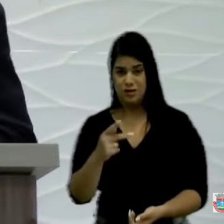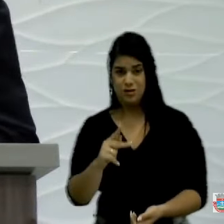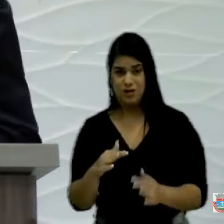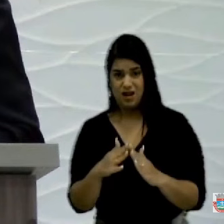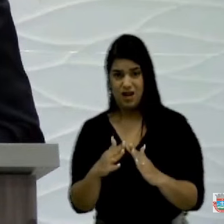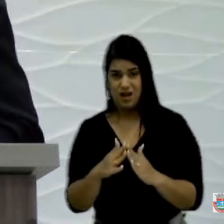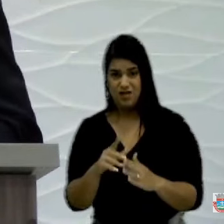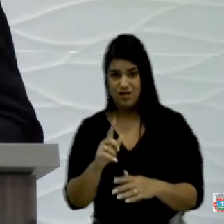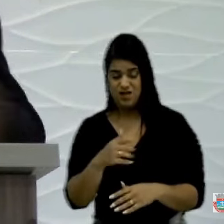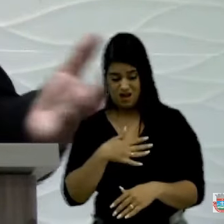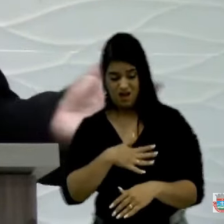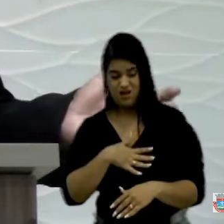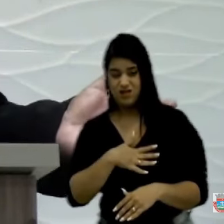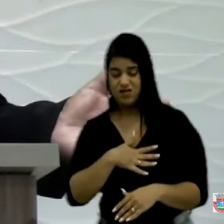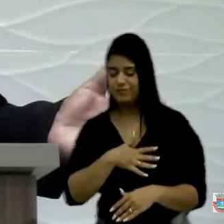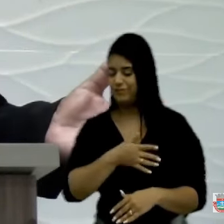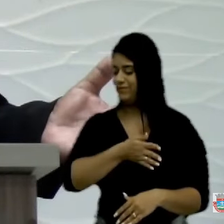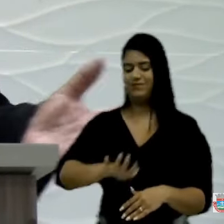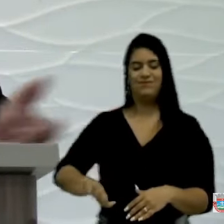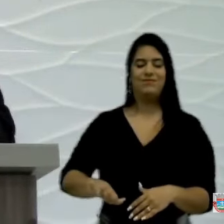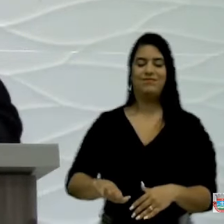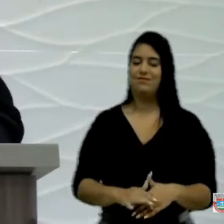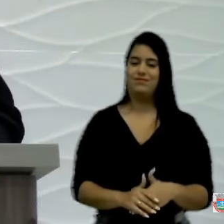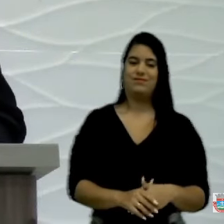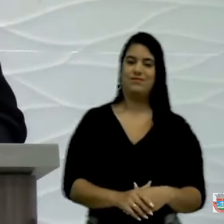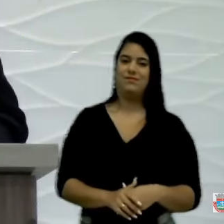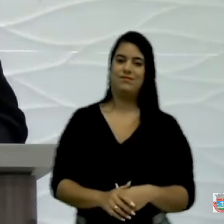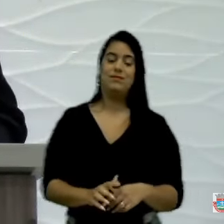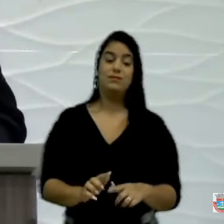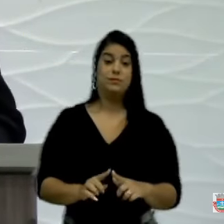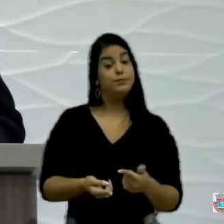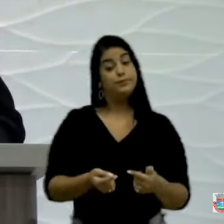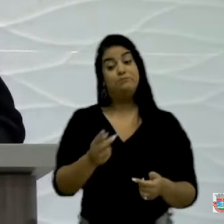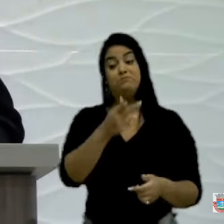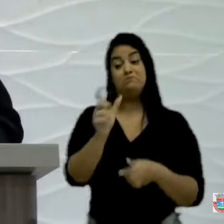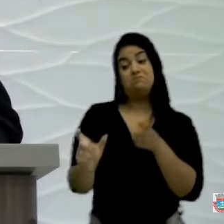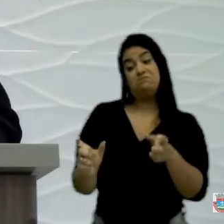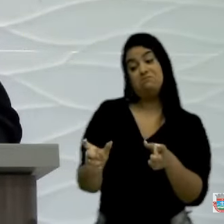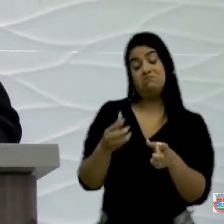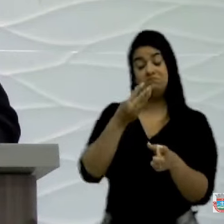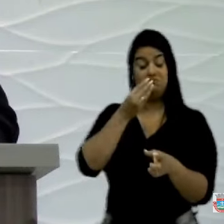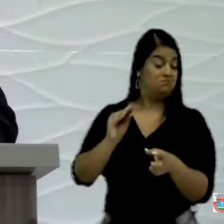gostava? Claro que não ia gostar. Mas o que é para os outros, né? Deixa para lá.